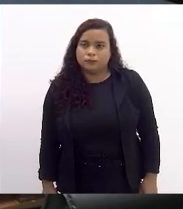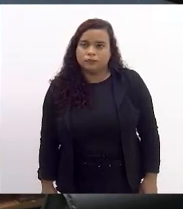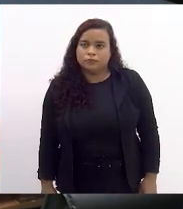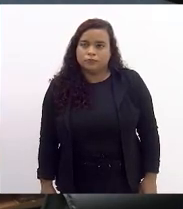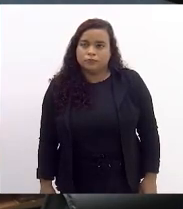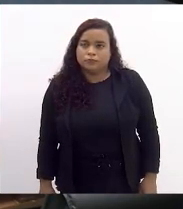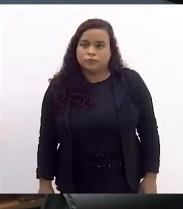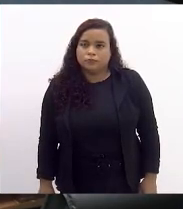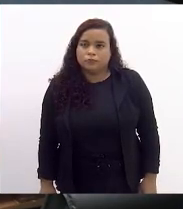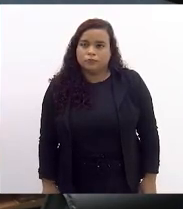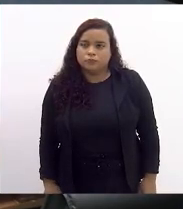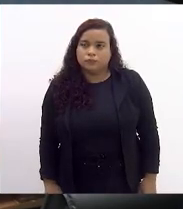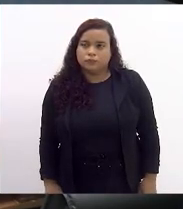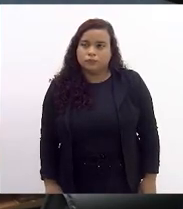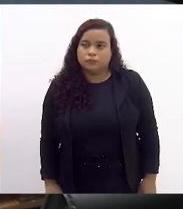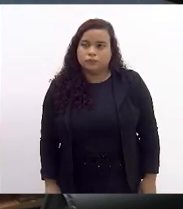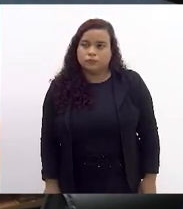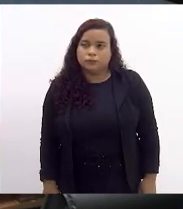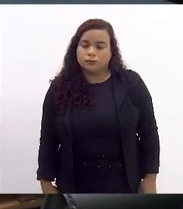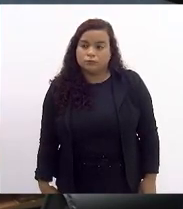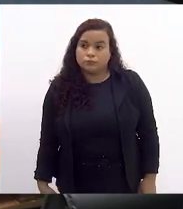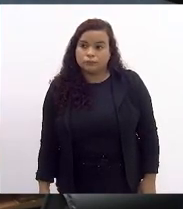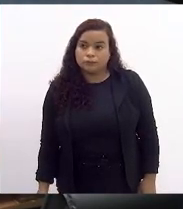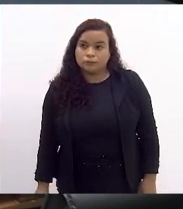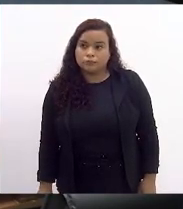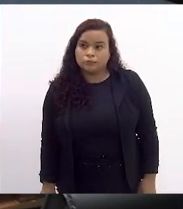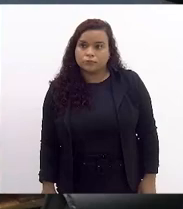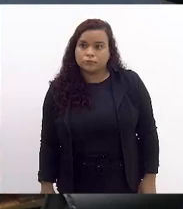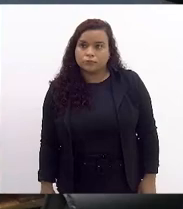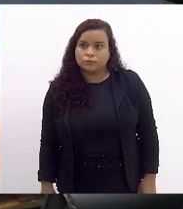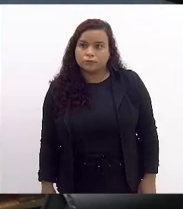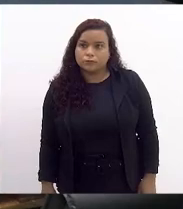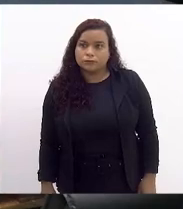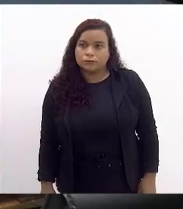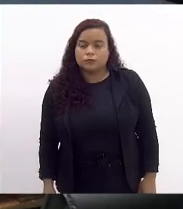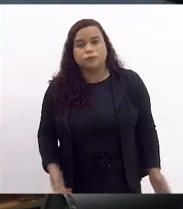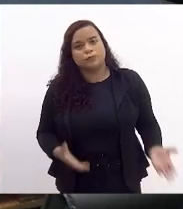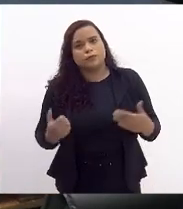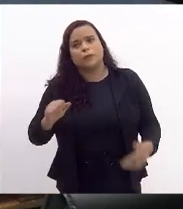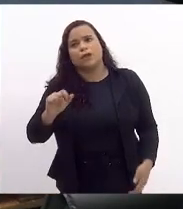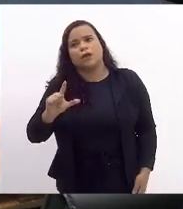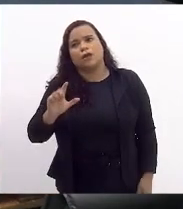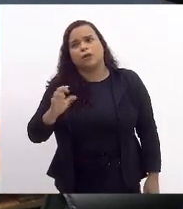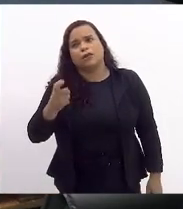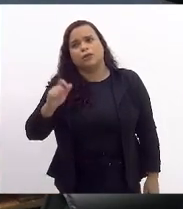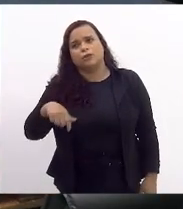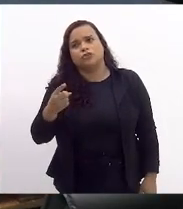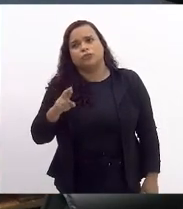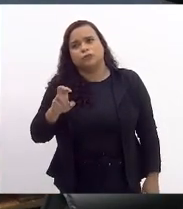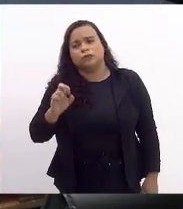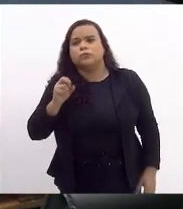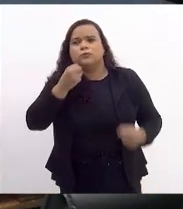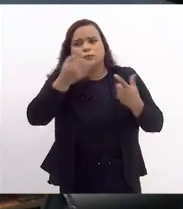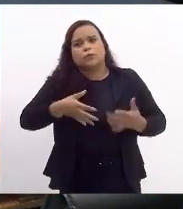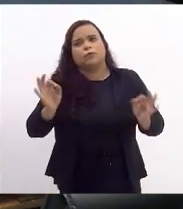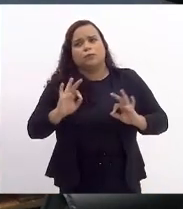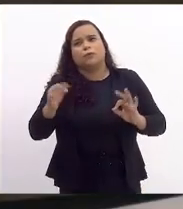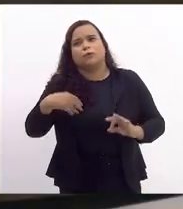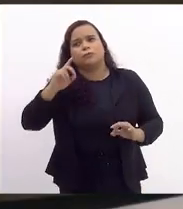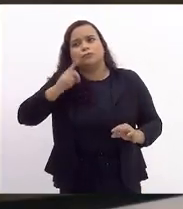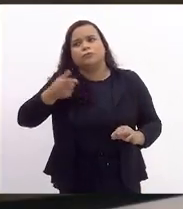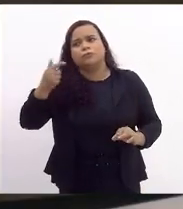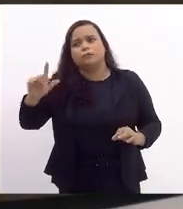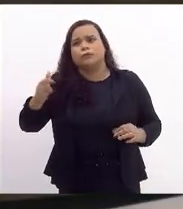Oi livre 1617 bomba Alexandre se não vou designar a o